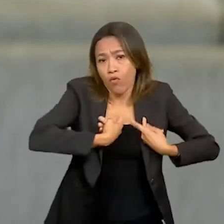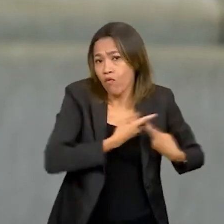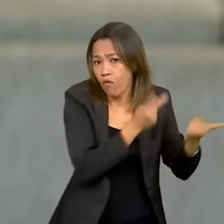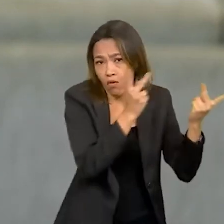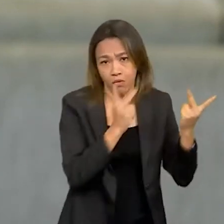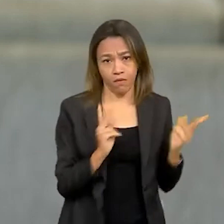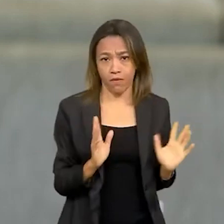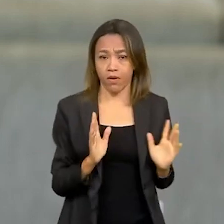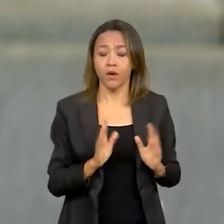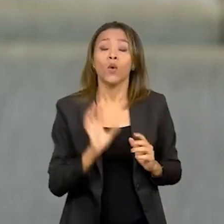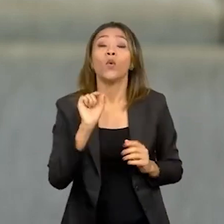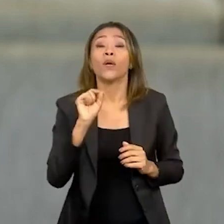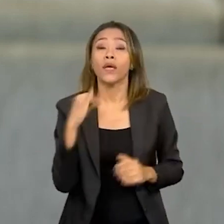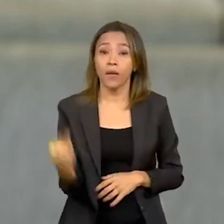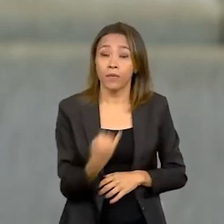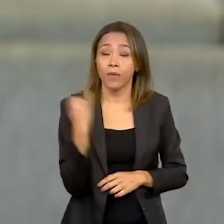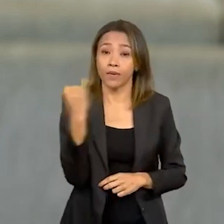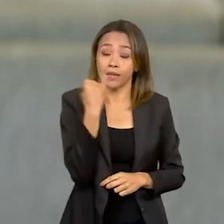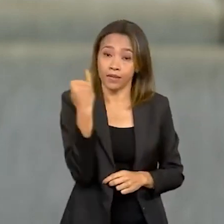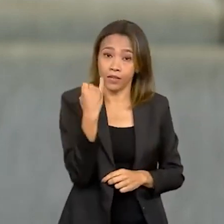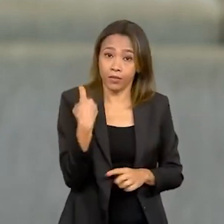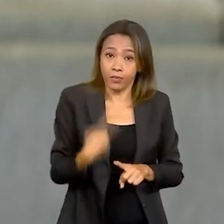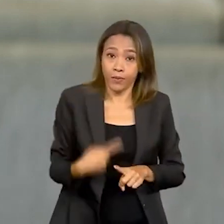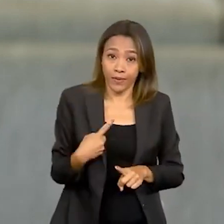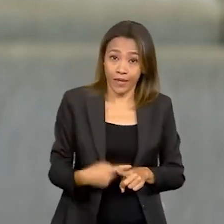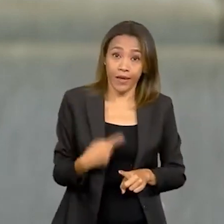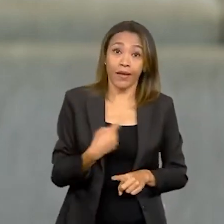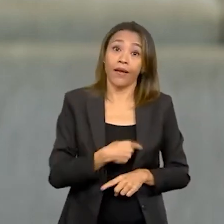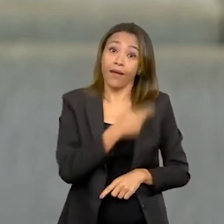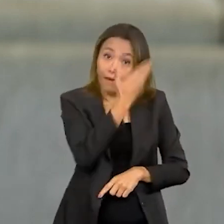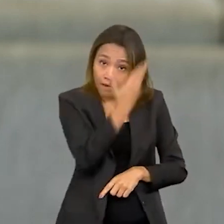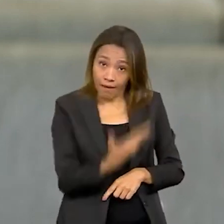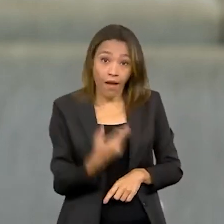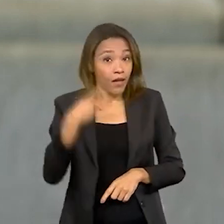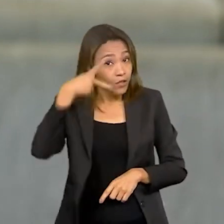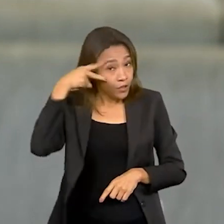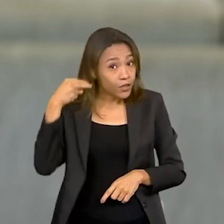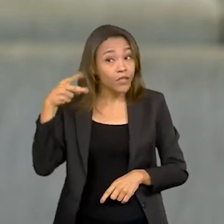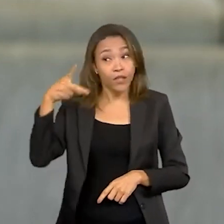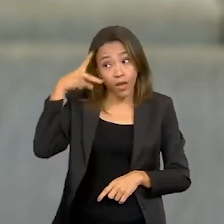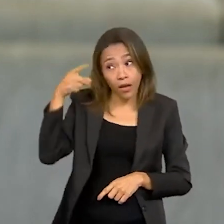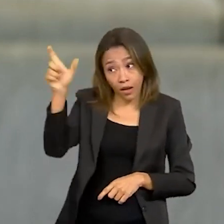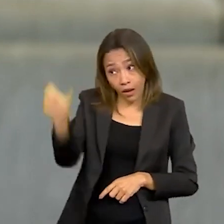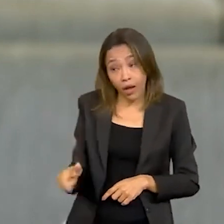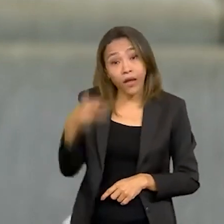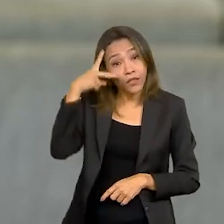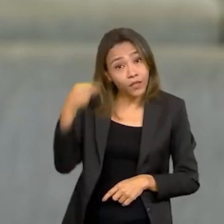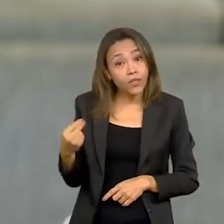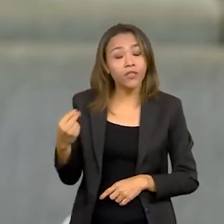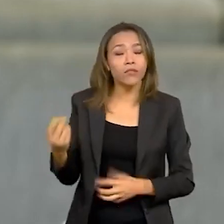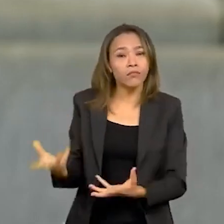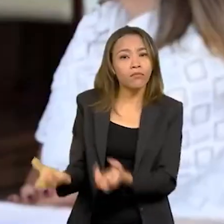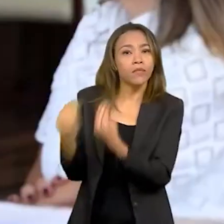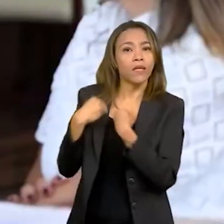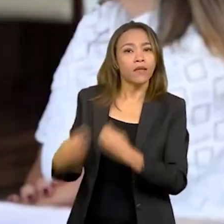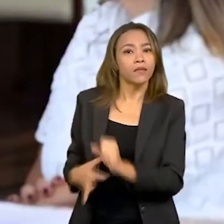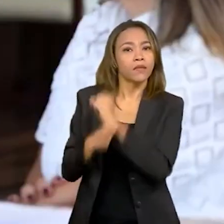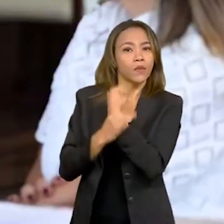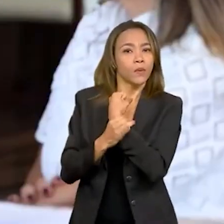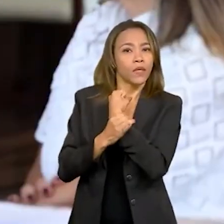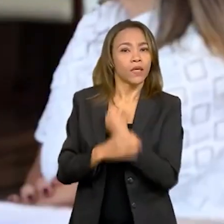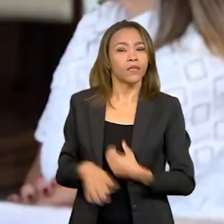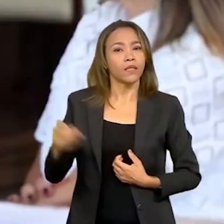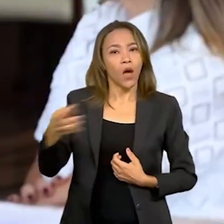essa relação é importante porque a janja me passa confiança ela me passa certeza ela dá palpite nas coisas que eu vou fazer ela